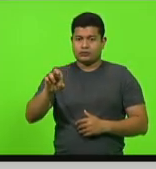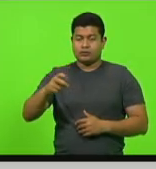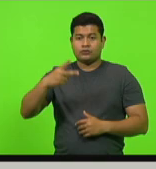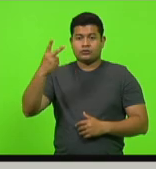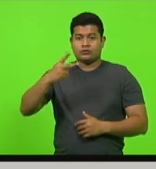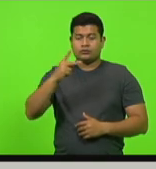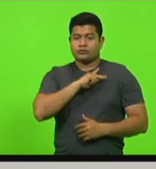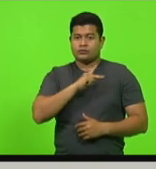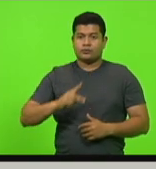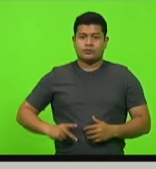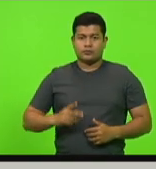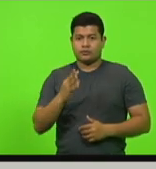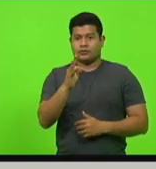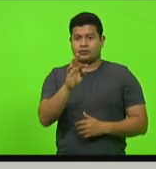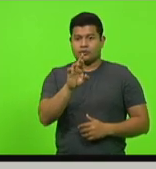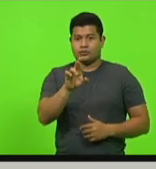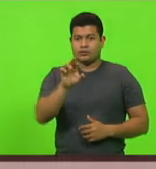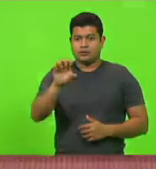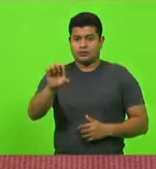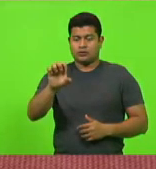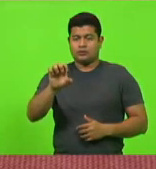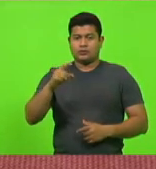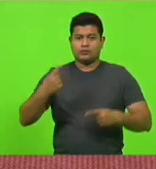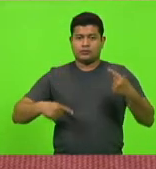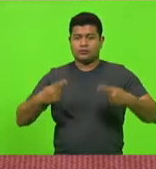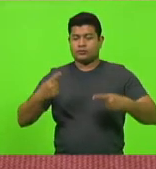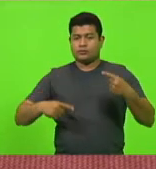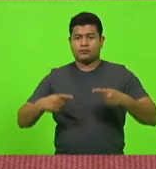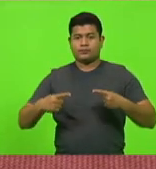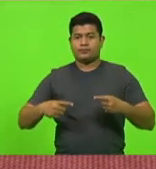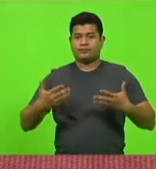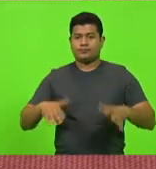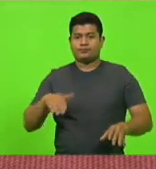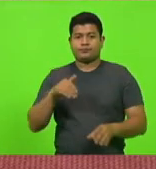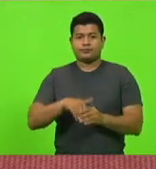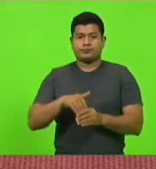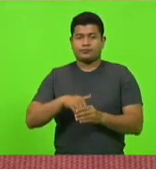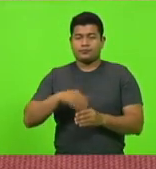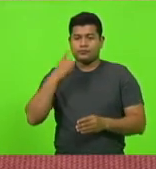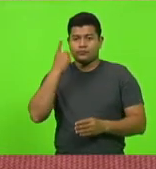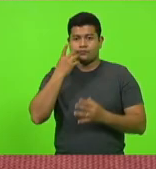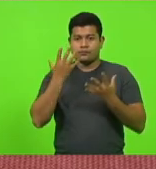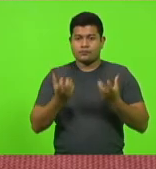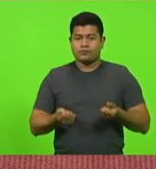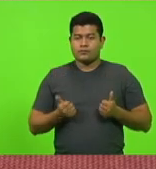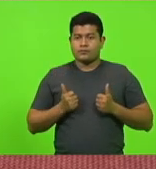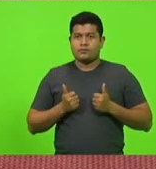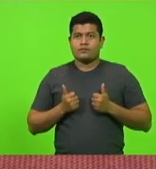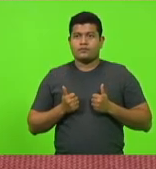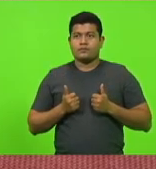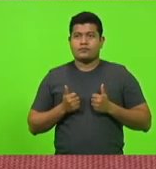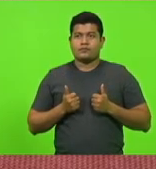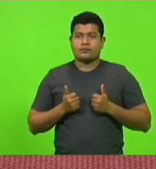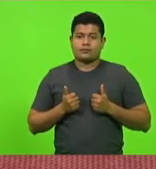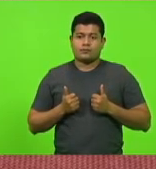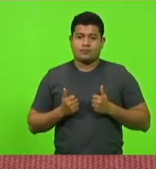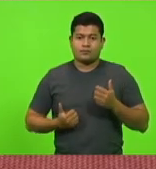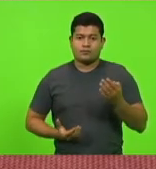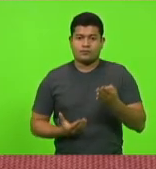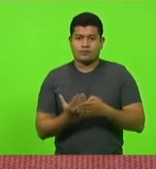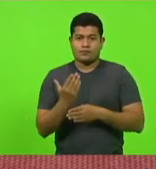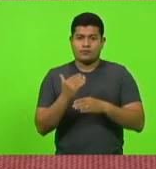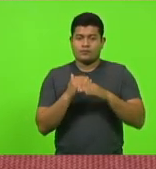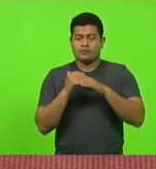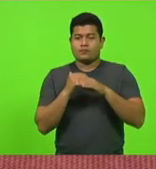Tribunal Regional Eleitoral. Em discussão. Não havendo quem queira discutir, em votação. Deputados que aprovam, permaneçam como se encontram. Aprovado